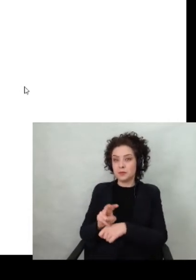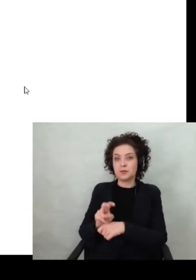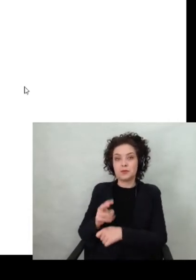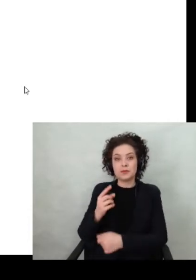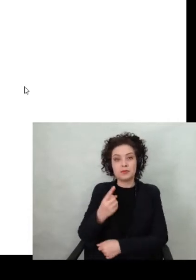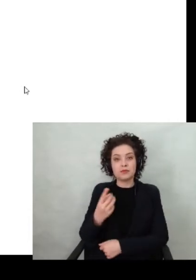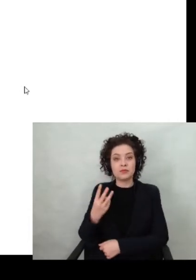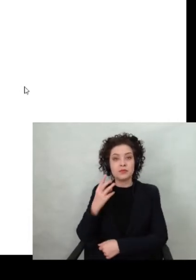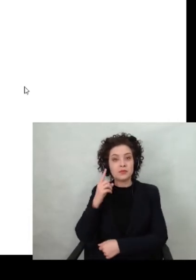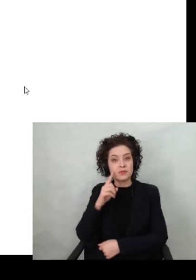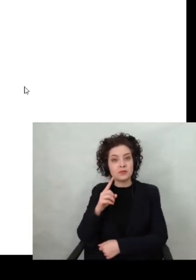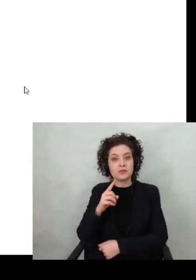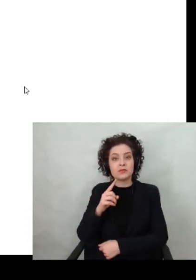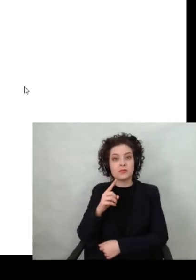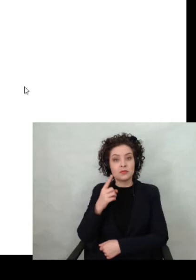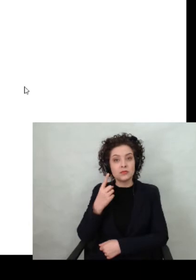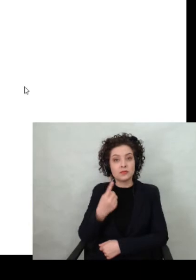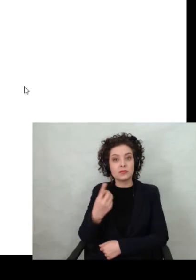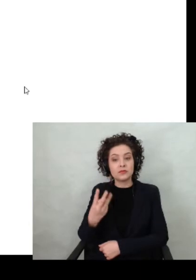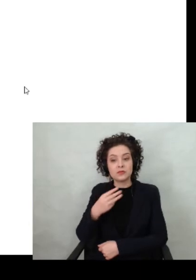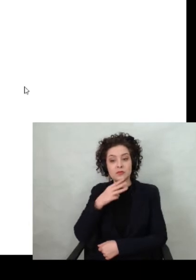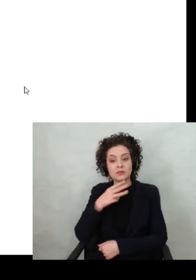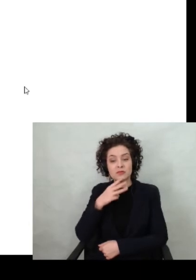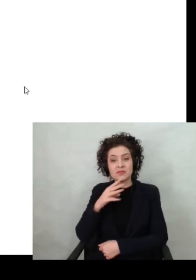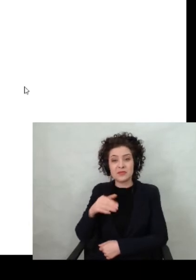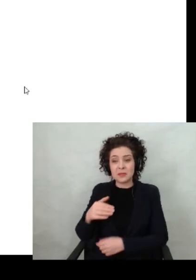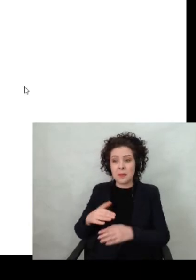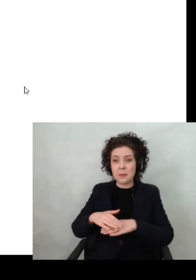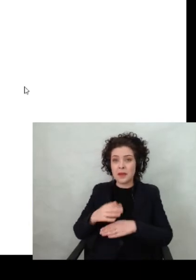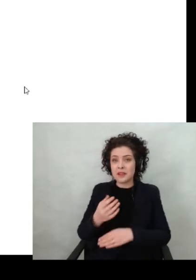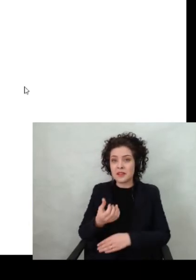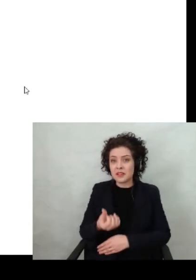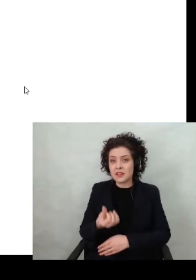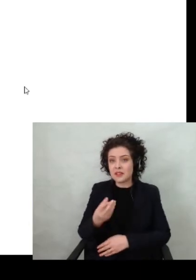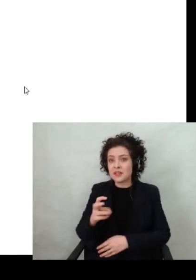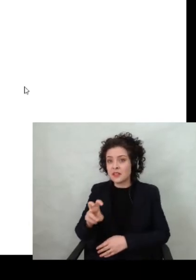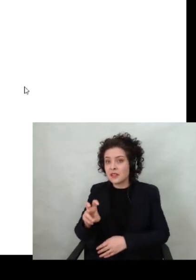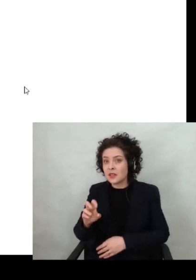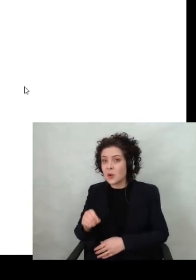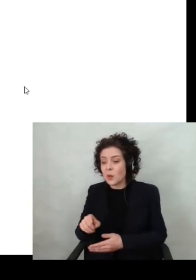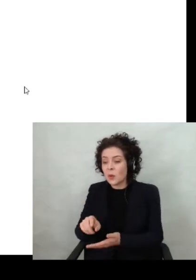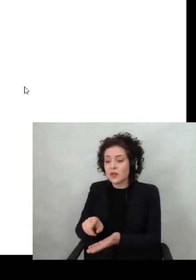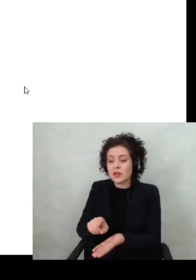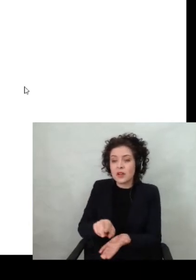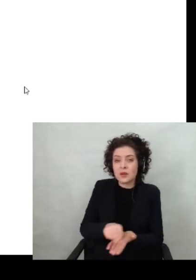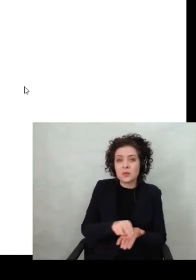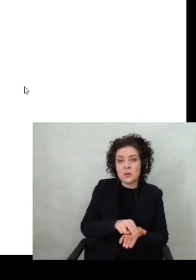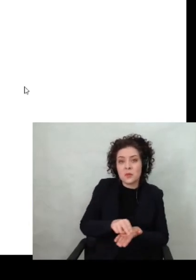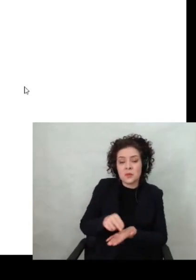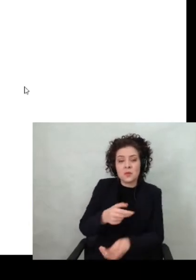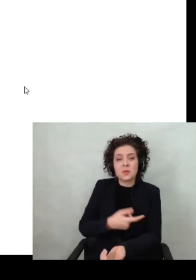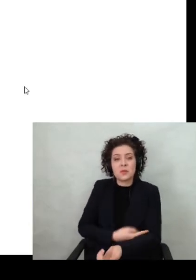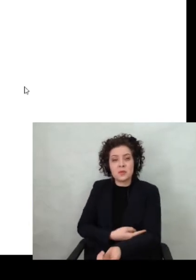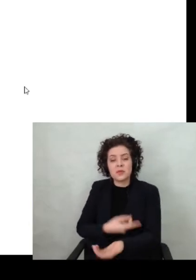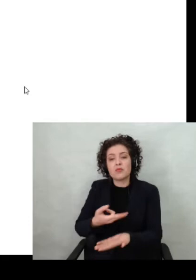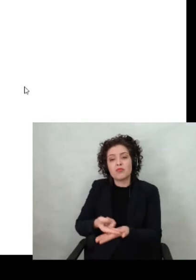para cá já foram mais de 650 internações. Na UIR nós já tivemos mais